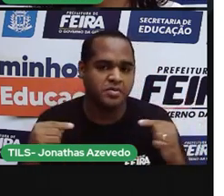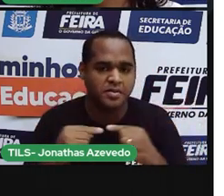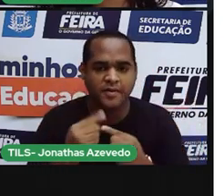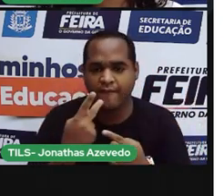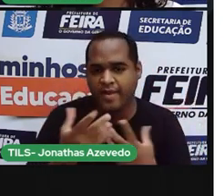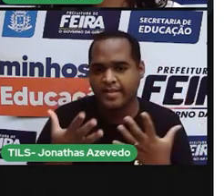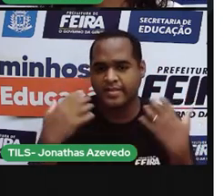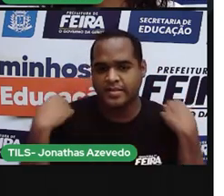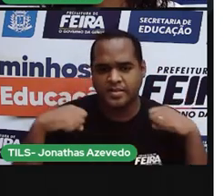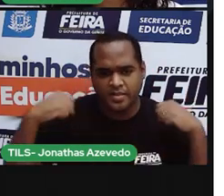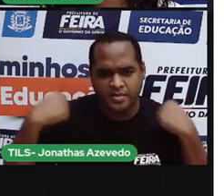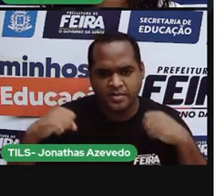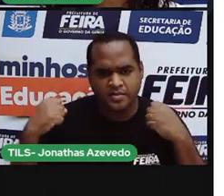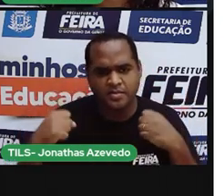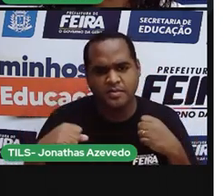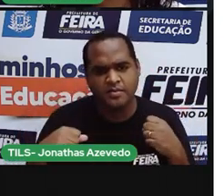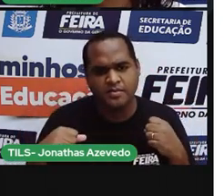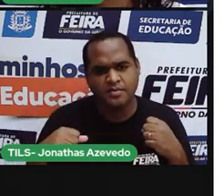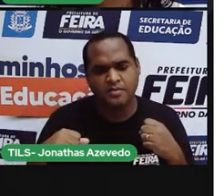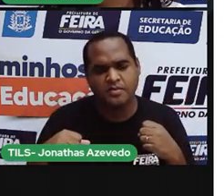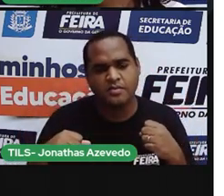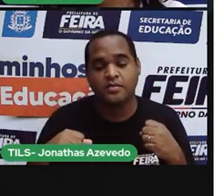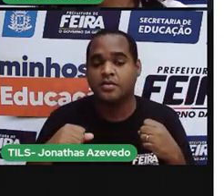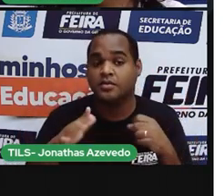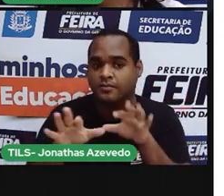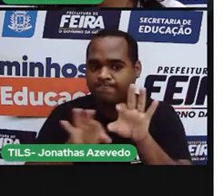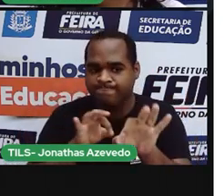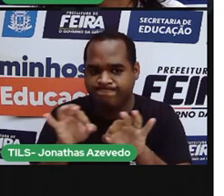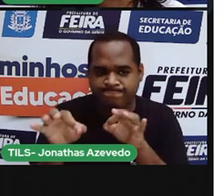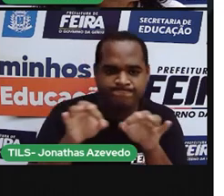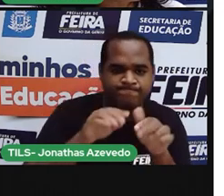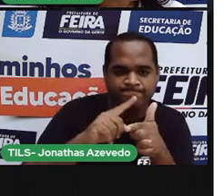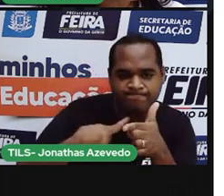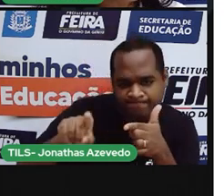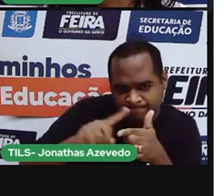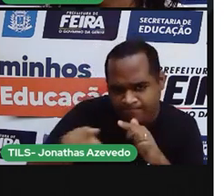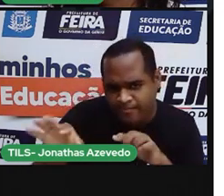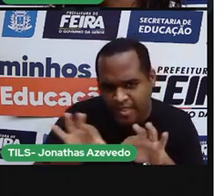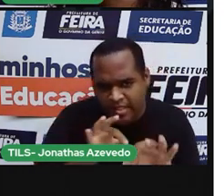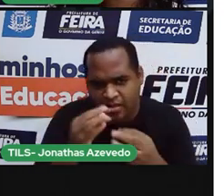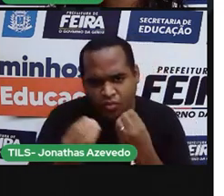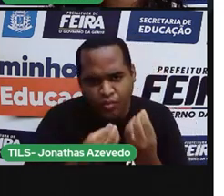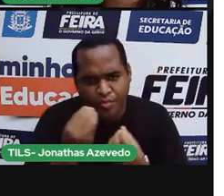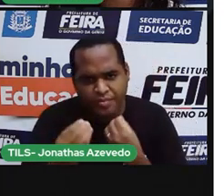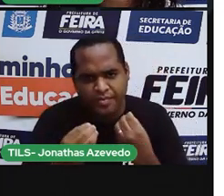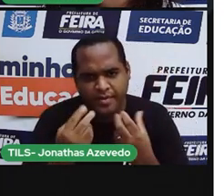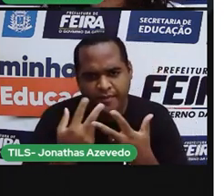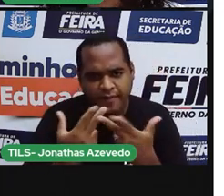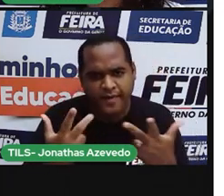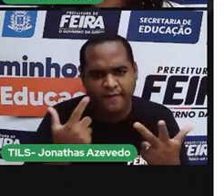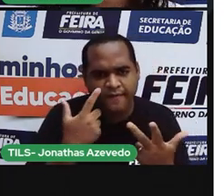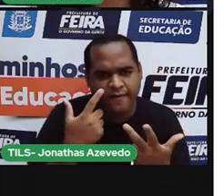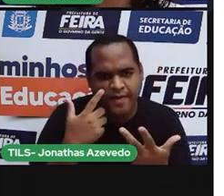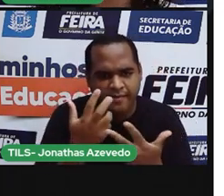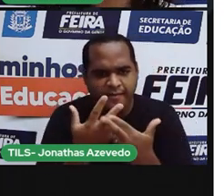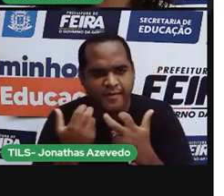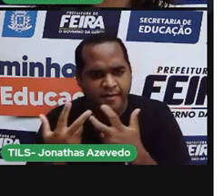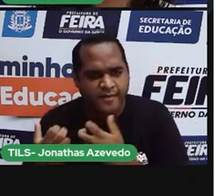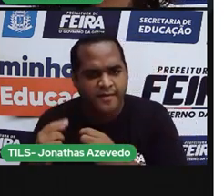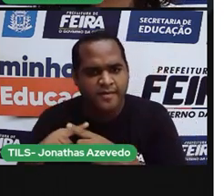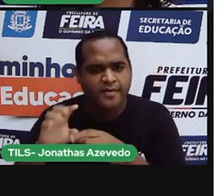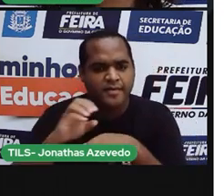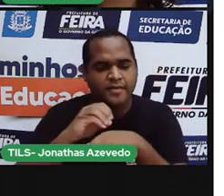das aulas de educação física. Vamos resolver os probleminhas? Para isso, fique de olho